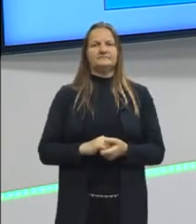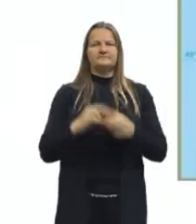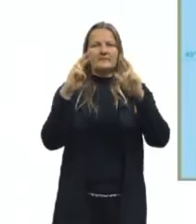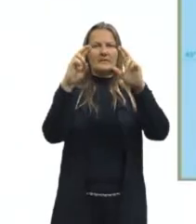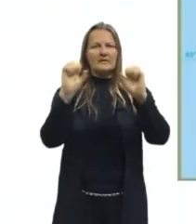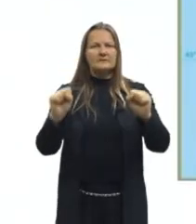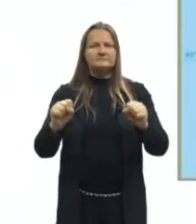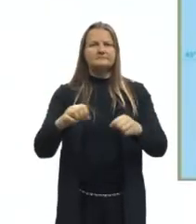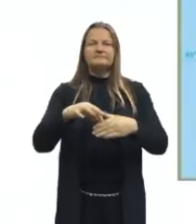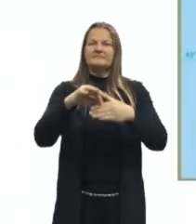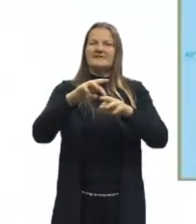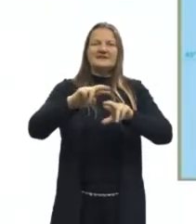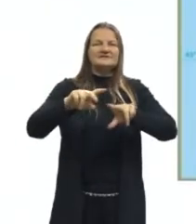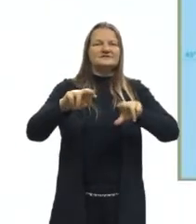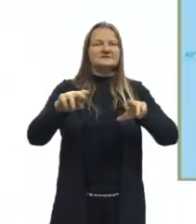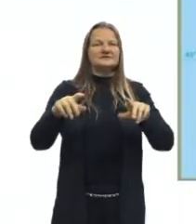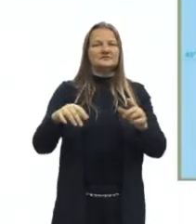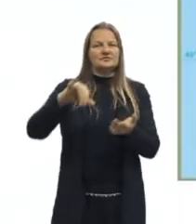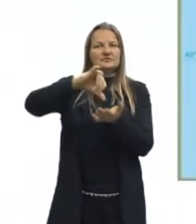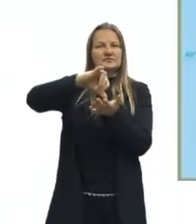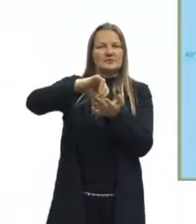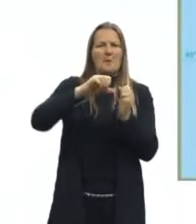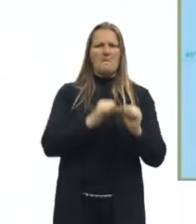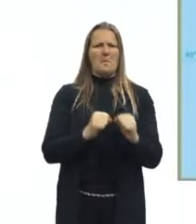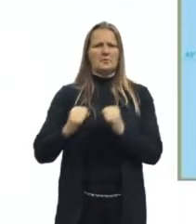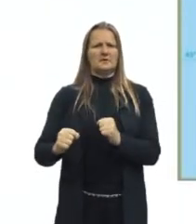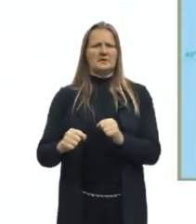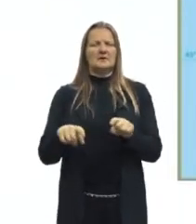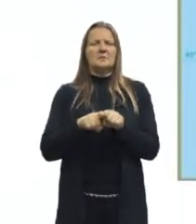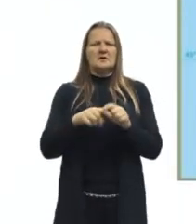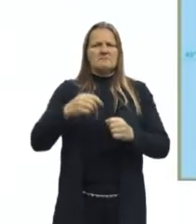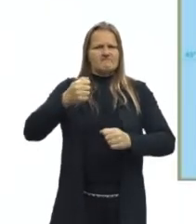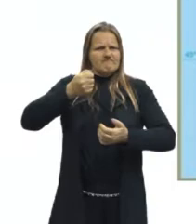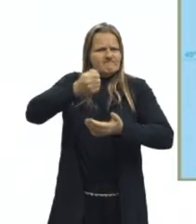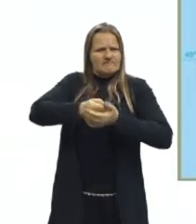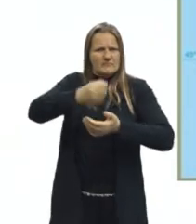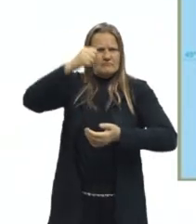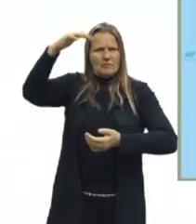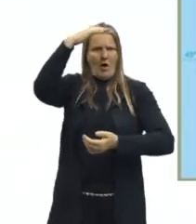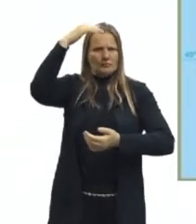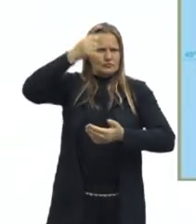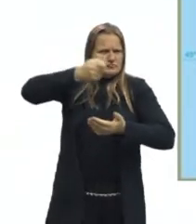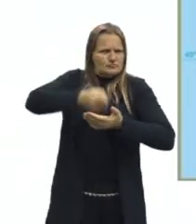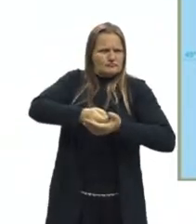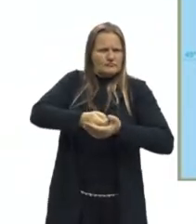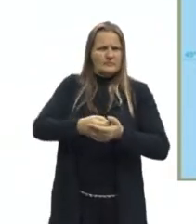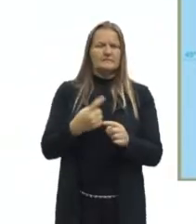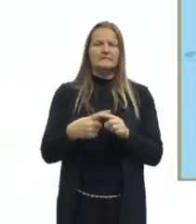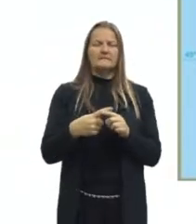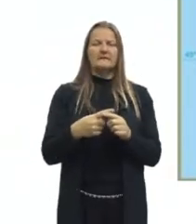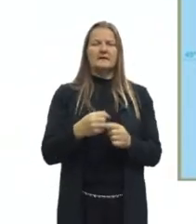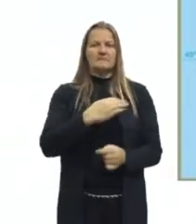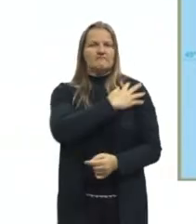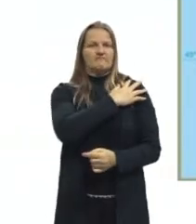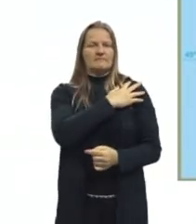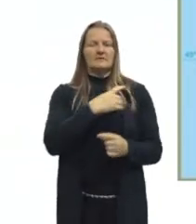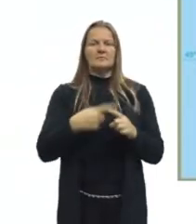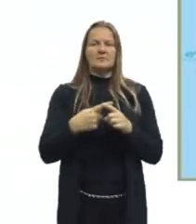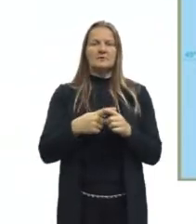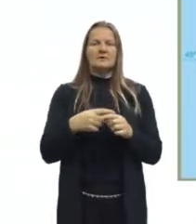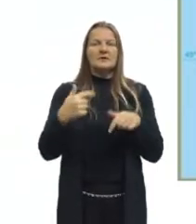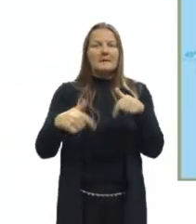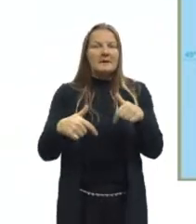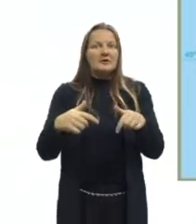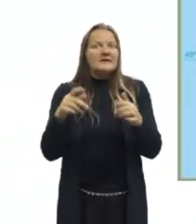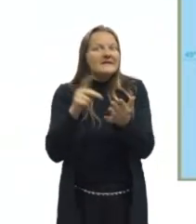já ressaltou isso ela teve uma centralização do poder ela teve uma ditadura então ela não colocou os trabalhadores no poder de